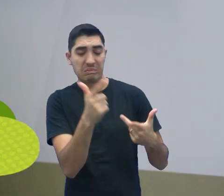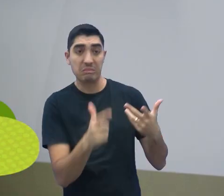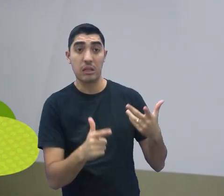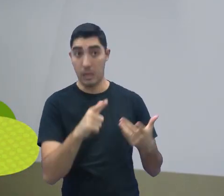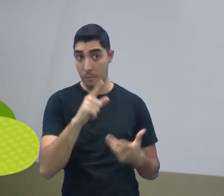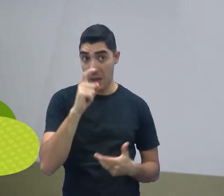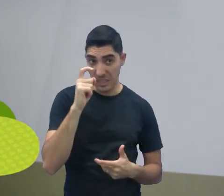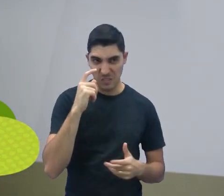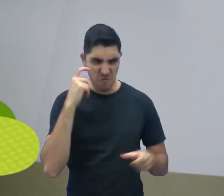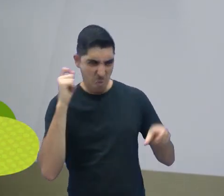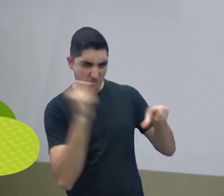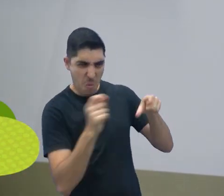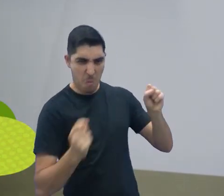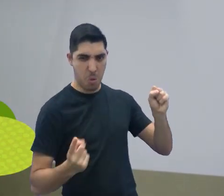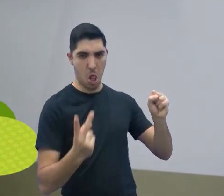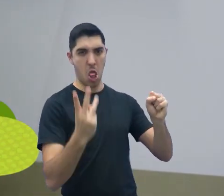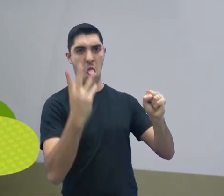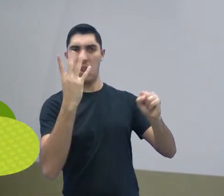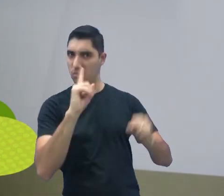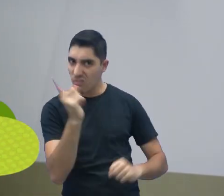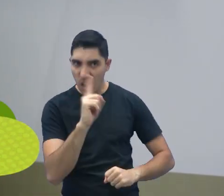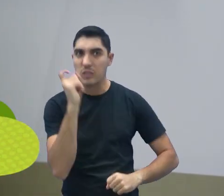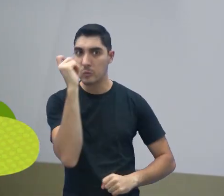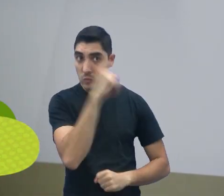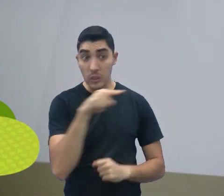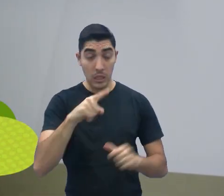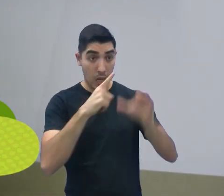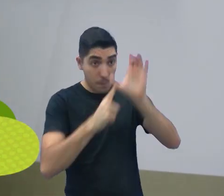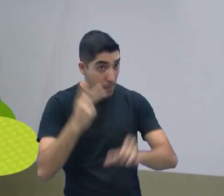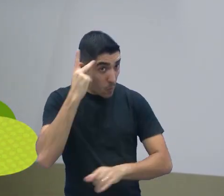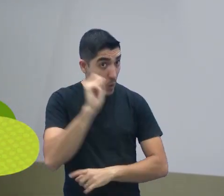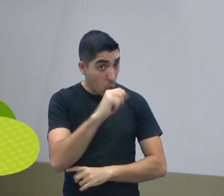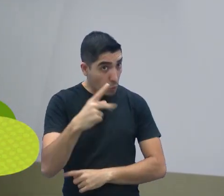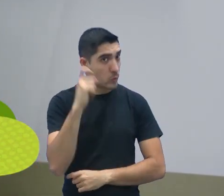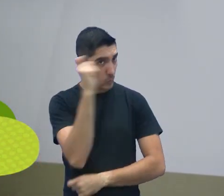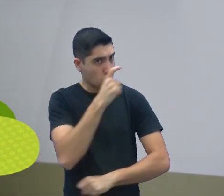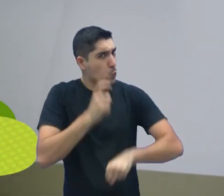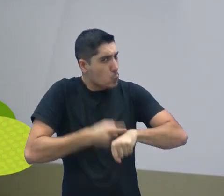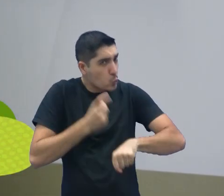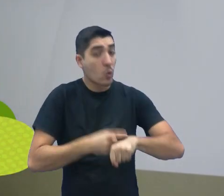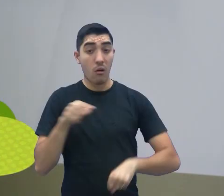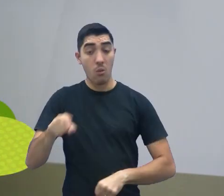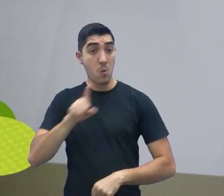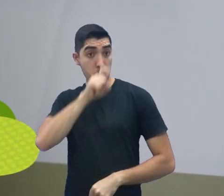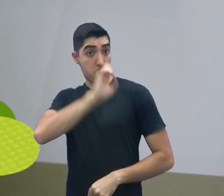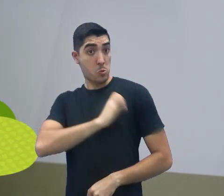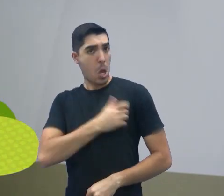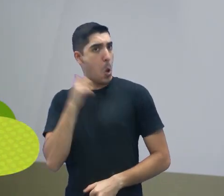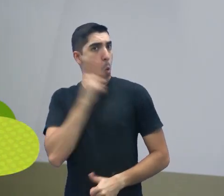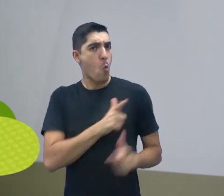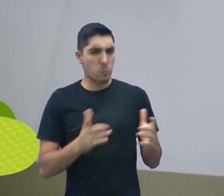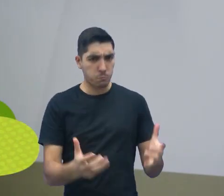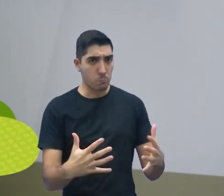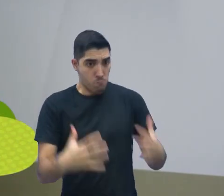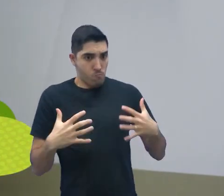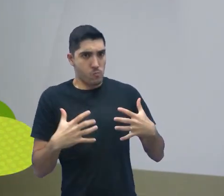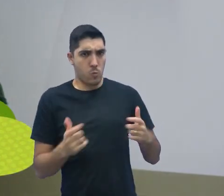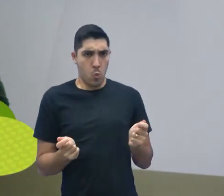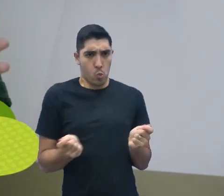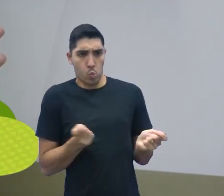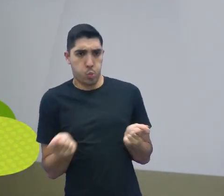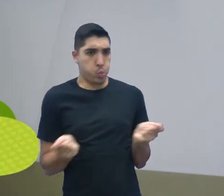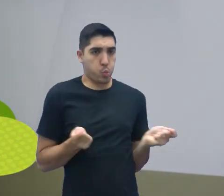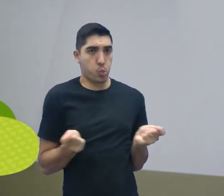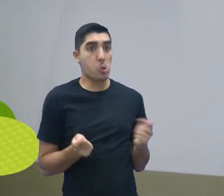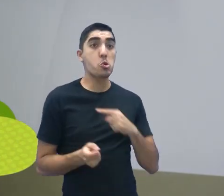muito importante nesse campeonato, saber sofrer. O São José soube sofrer. O resultado foi de 2-1, mas o Prudente também, embora tenha pressionado, em nenhum